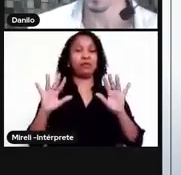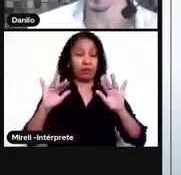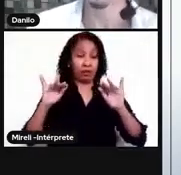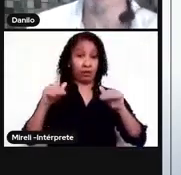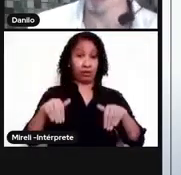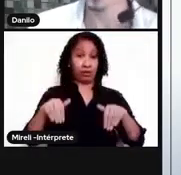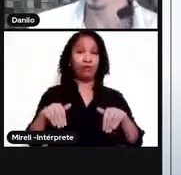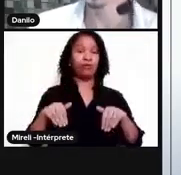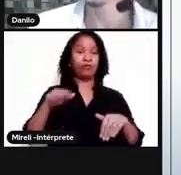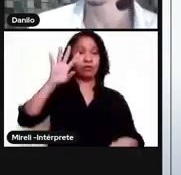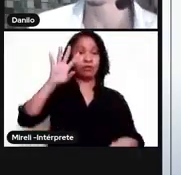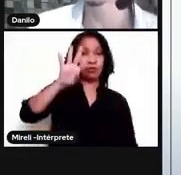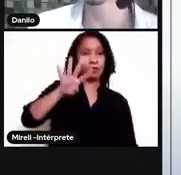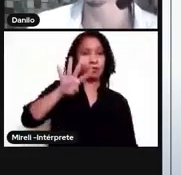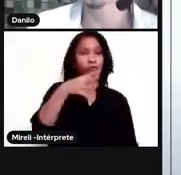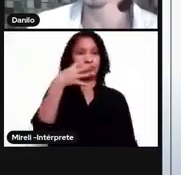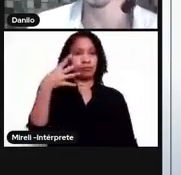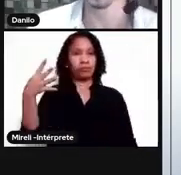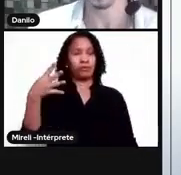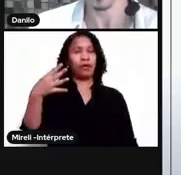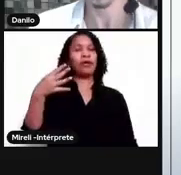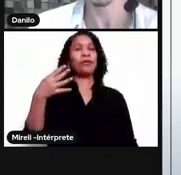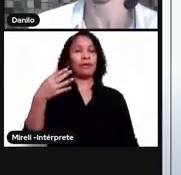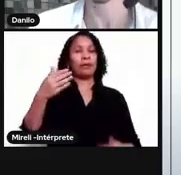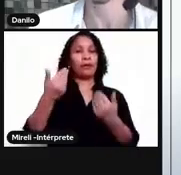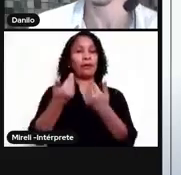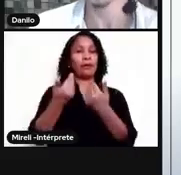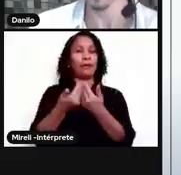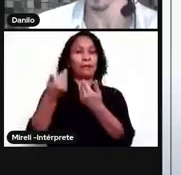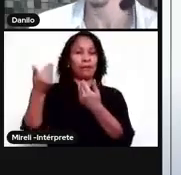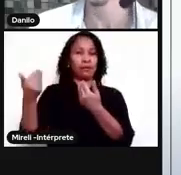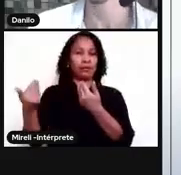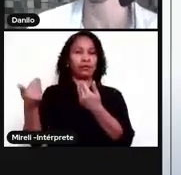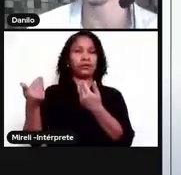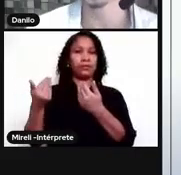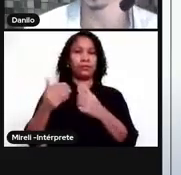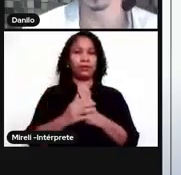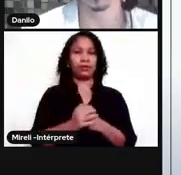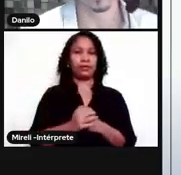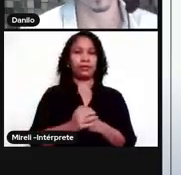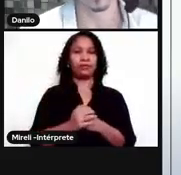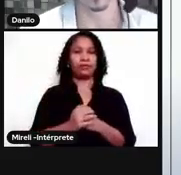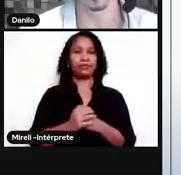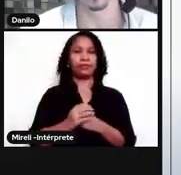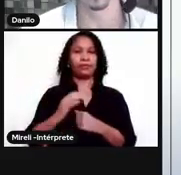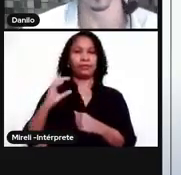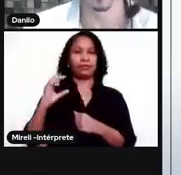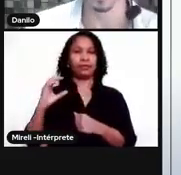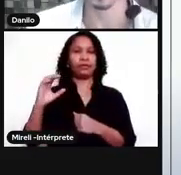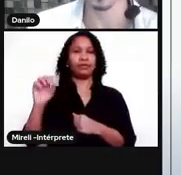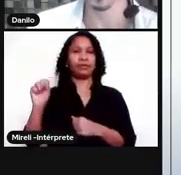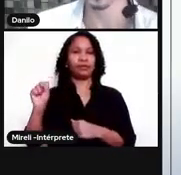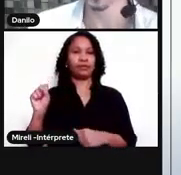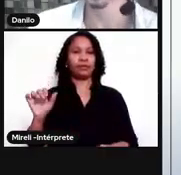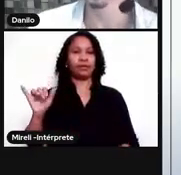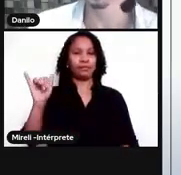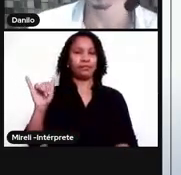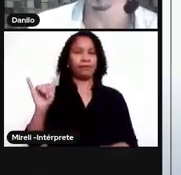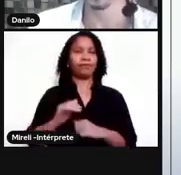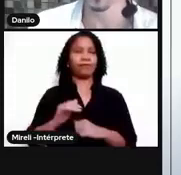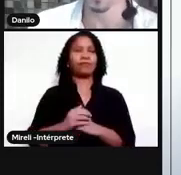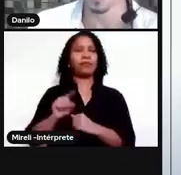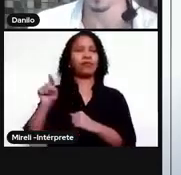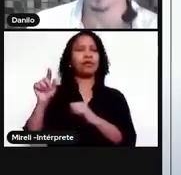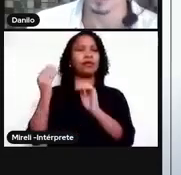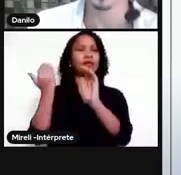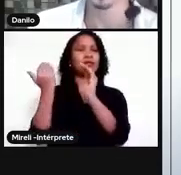uma planilha à parte, e ela em formato CVC para CSV, para ser, no caso, analisado com